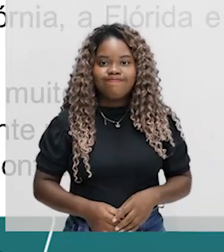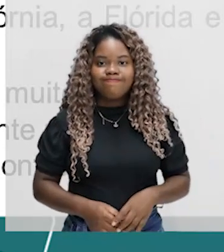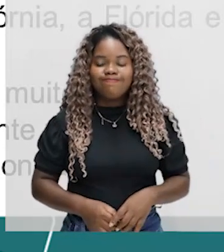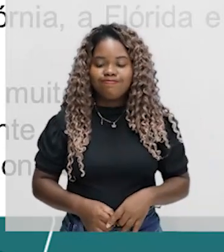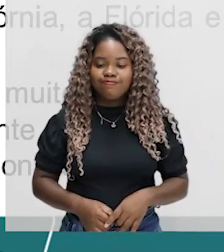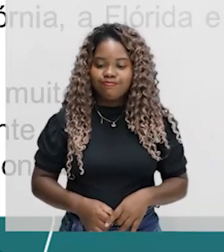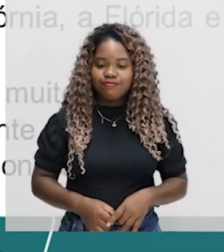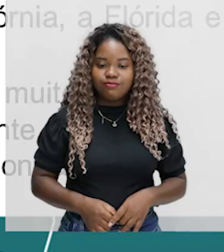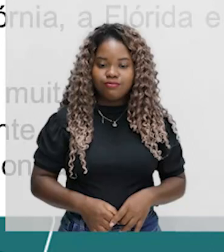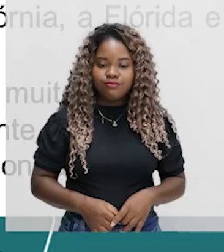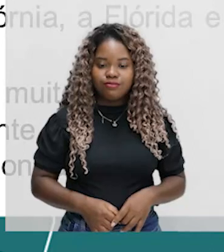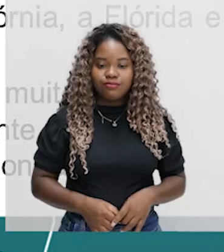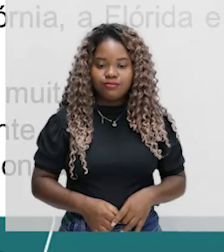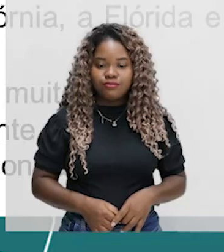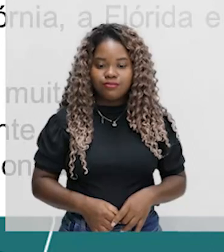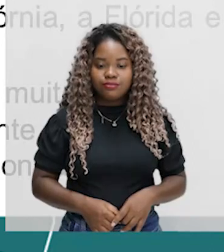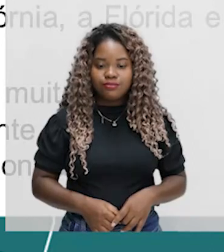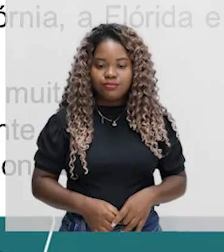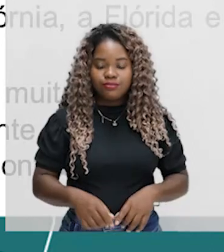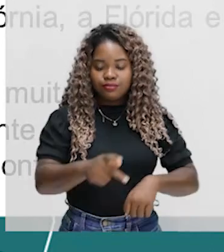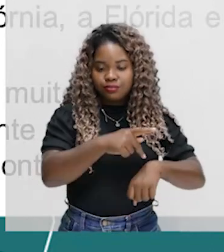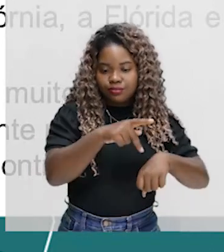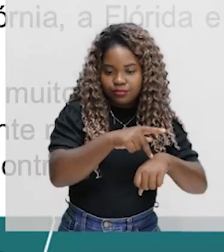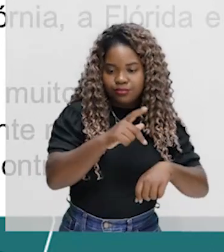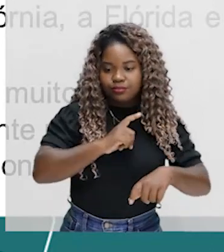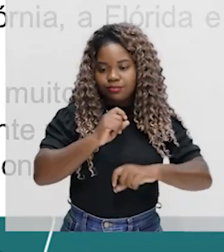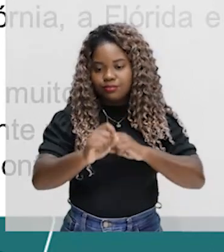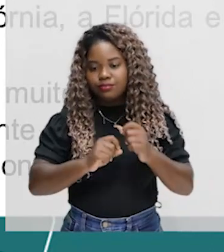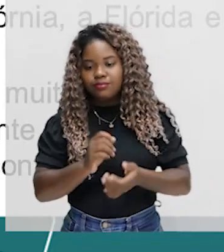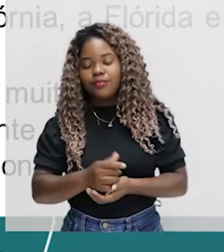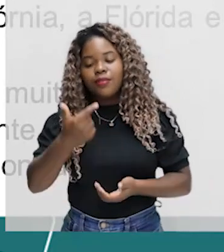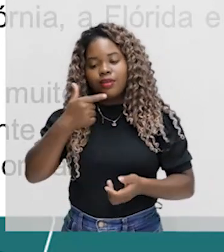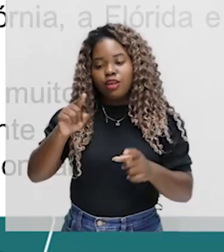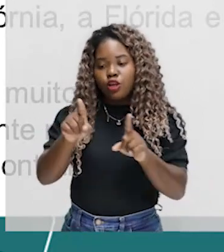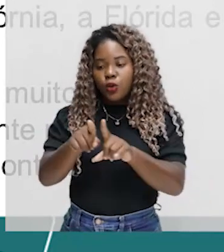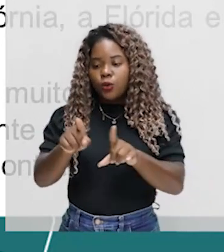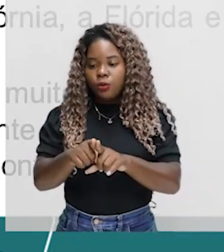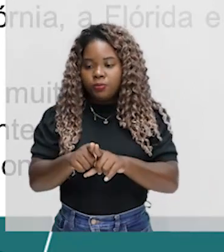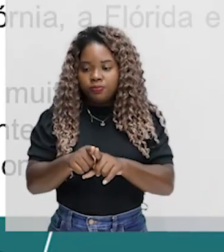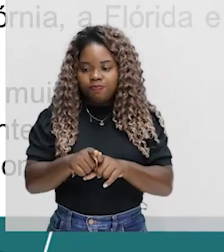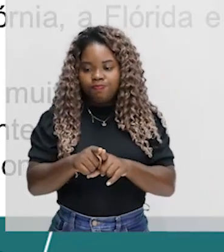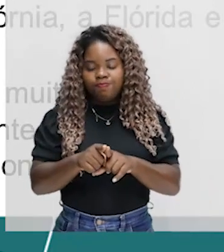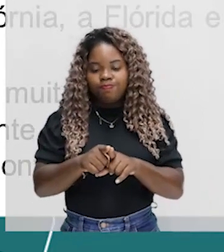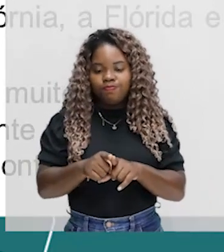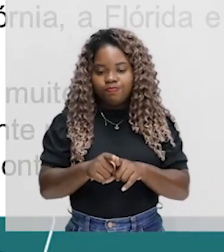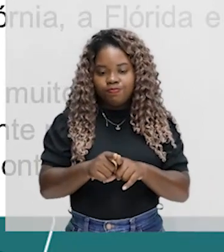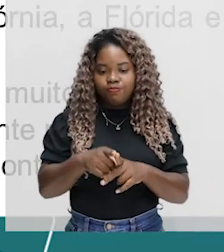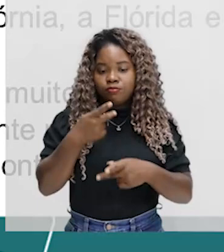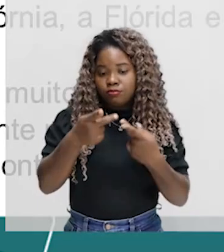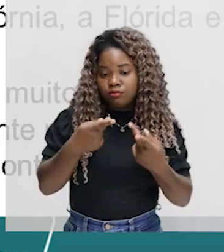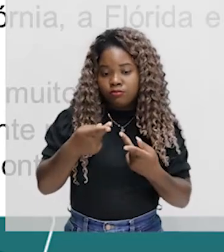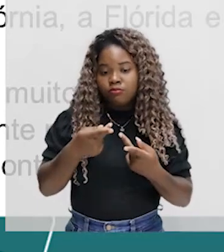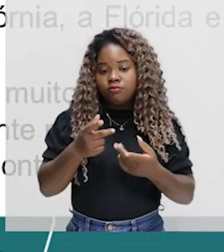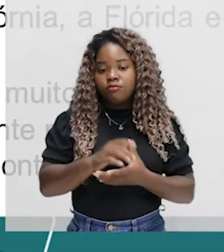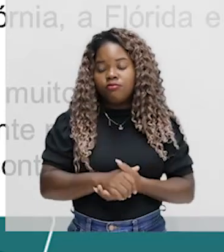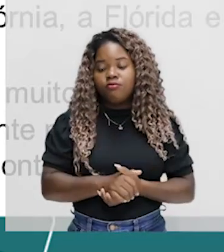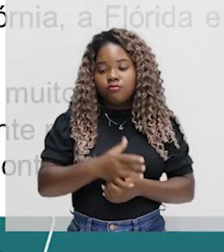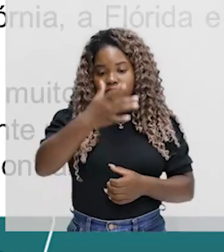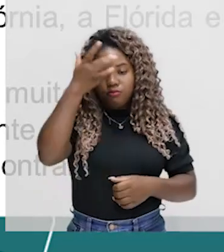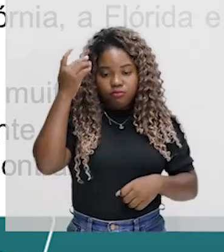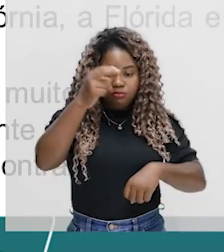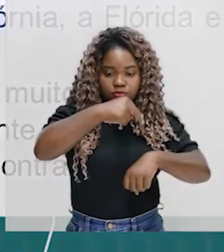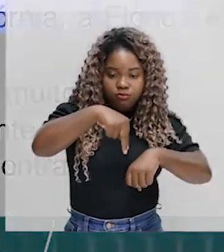mesma linhagem. Além dos países citados acima, a língua também é comumente falada por cidadãos em